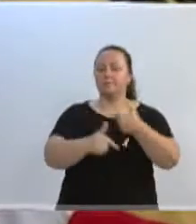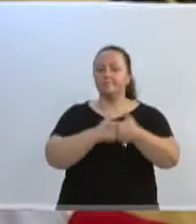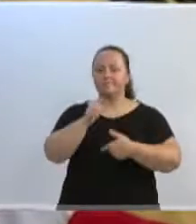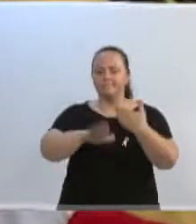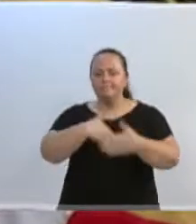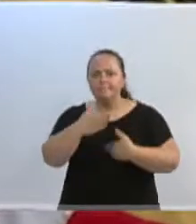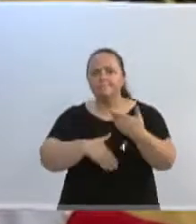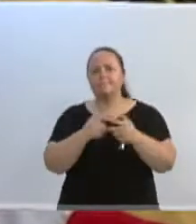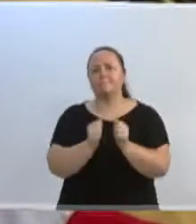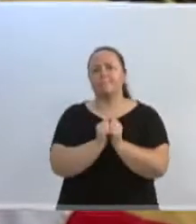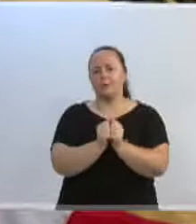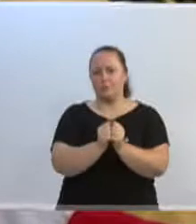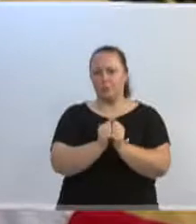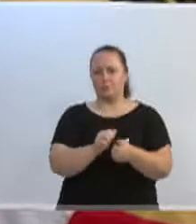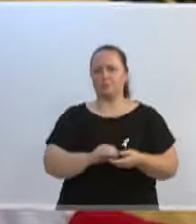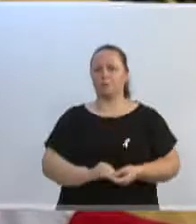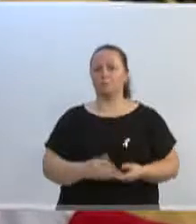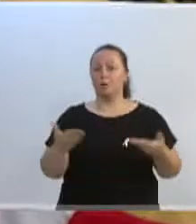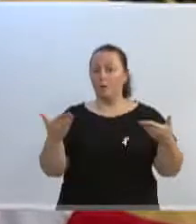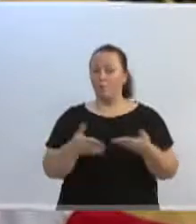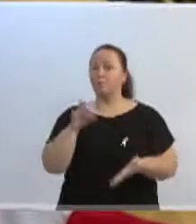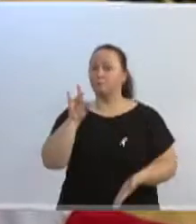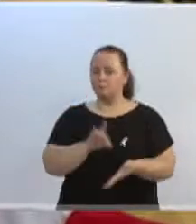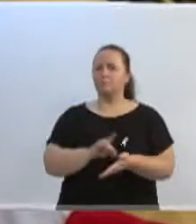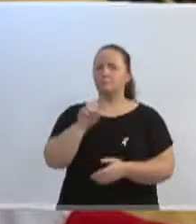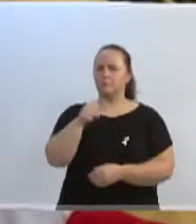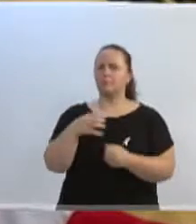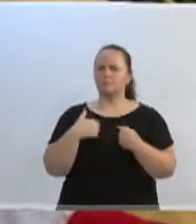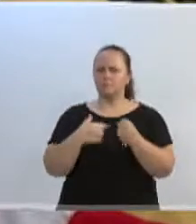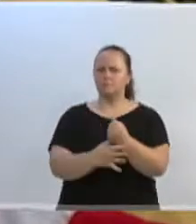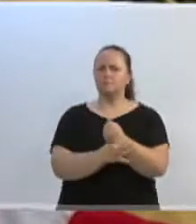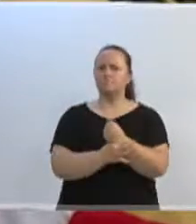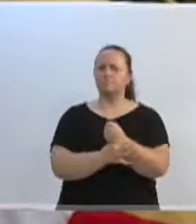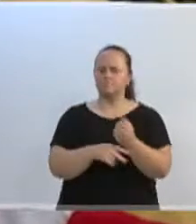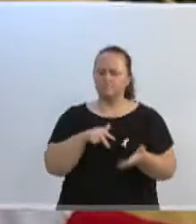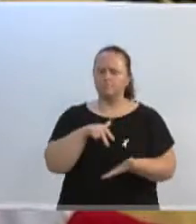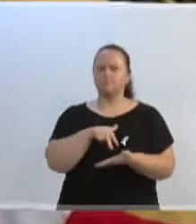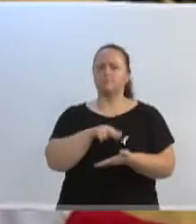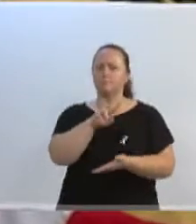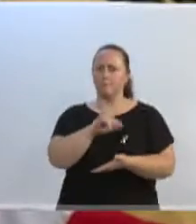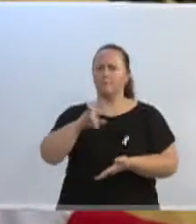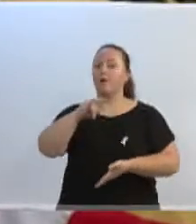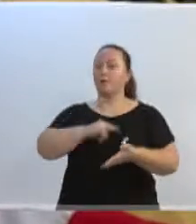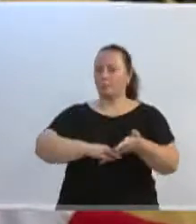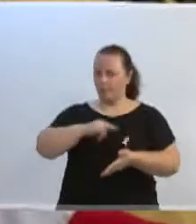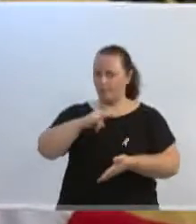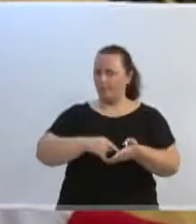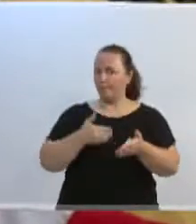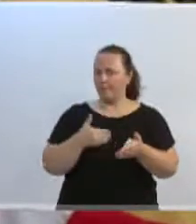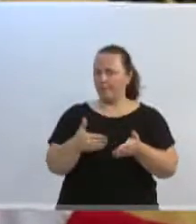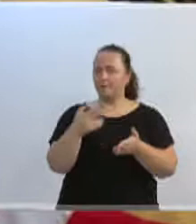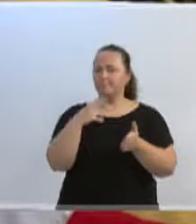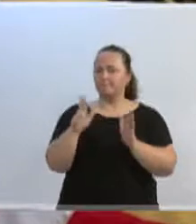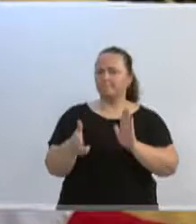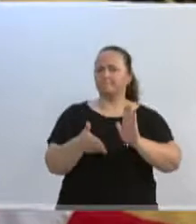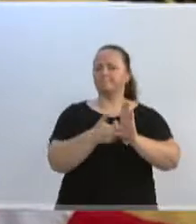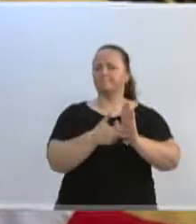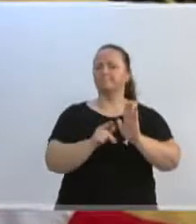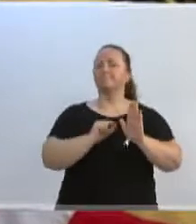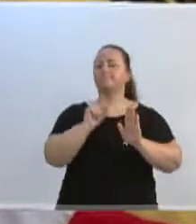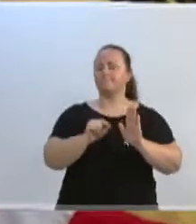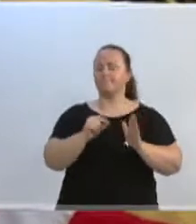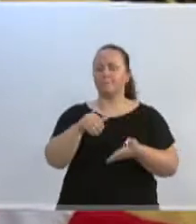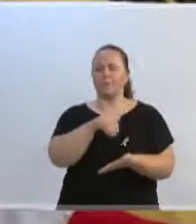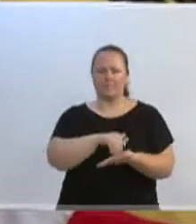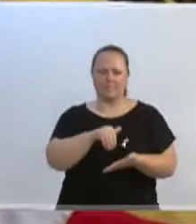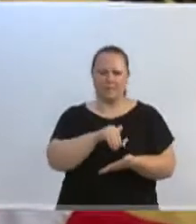avançarmos. E daqui tem que sair, sim, e vai sair, e eu garanto, vai sair um documento que vai ter um compromisso daqui dos secretários,